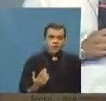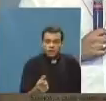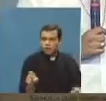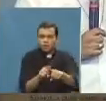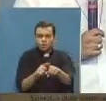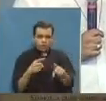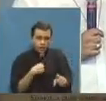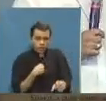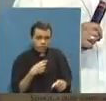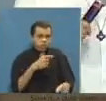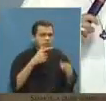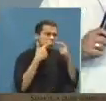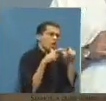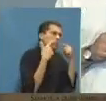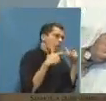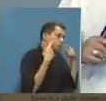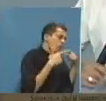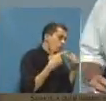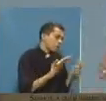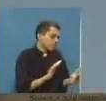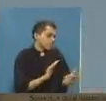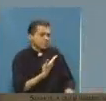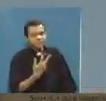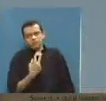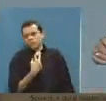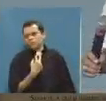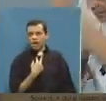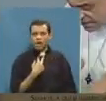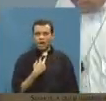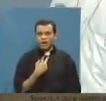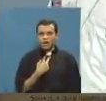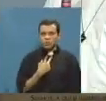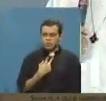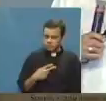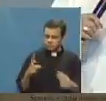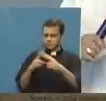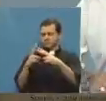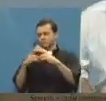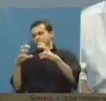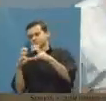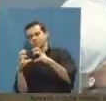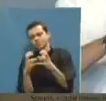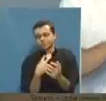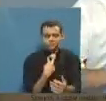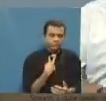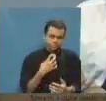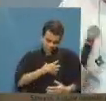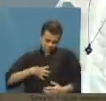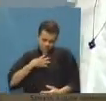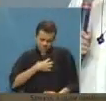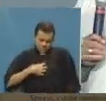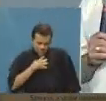João? Vai acontecer o quê? É lenha na fogueira. Ele vai colocar mais palavras e eu vou ficar com mais mágoa, com